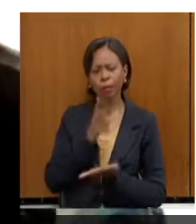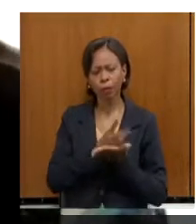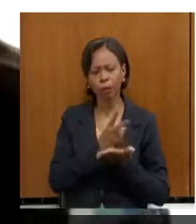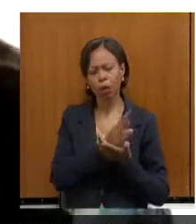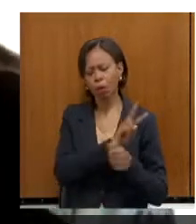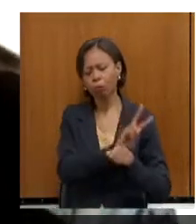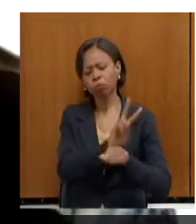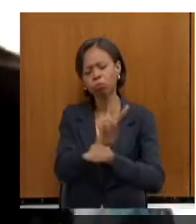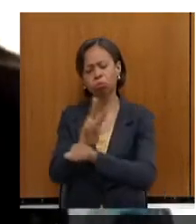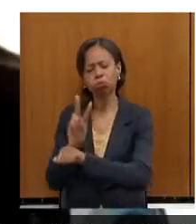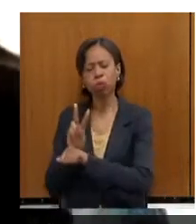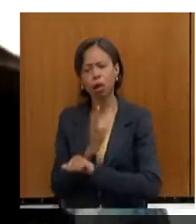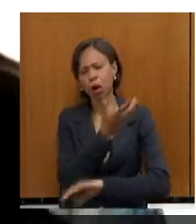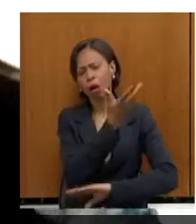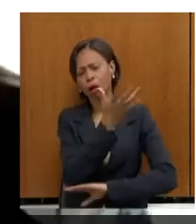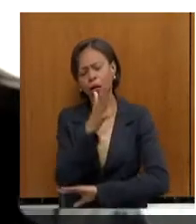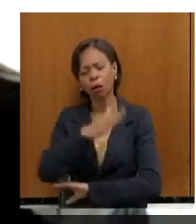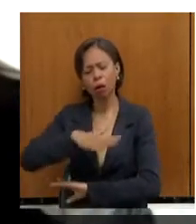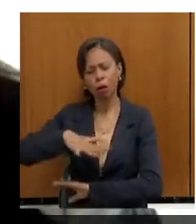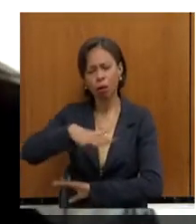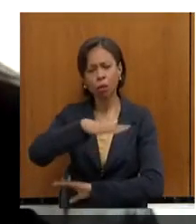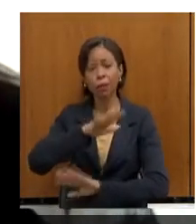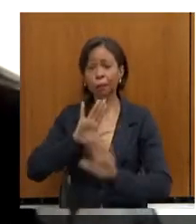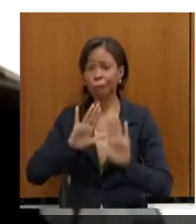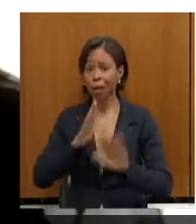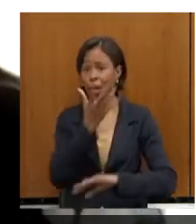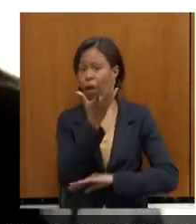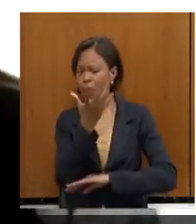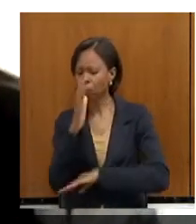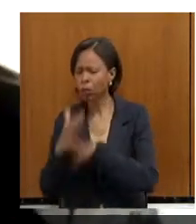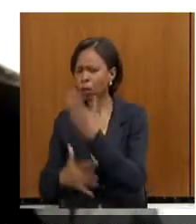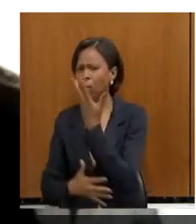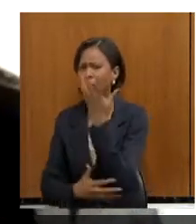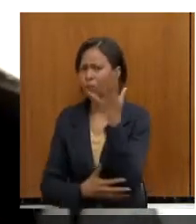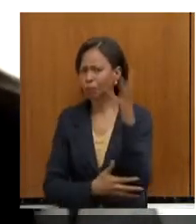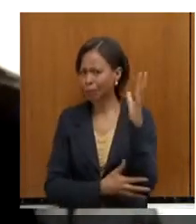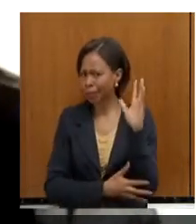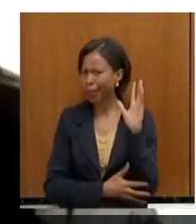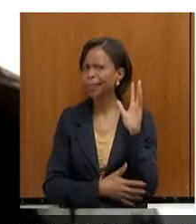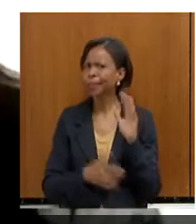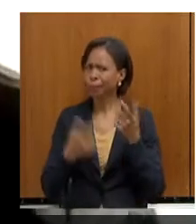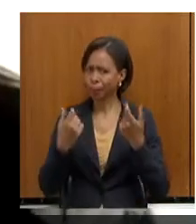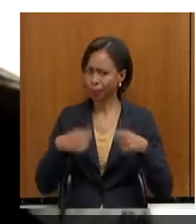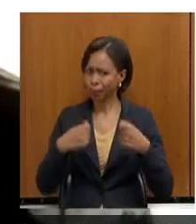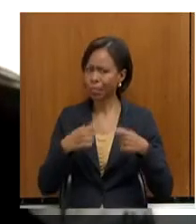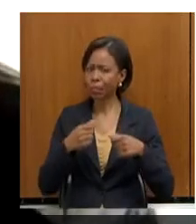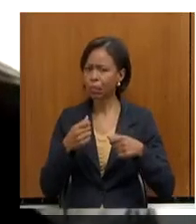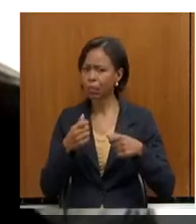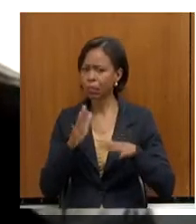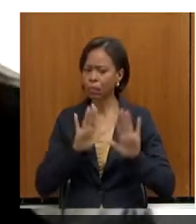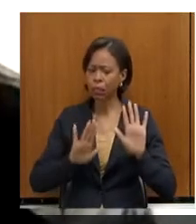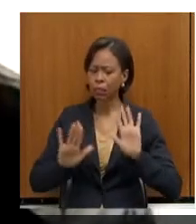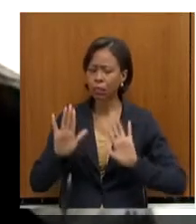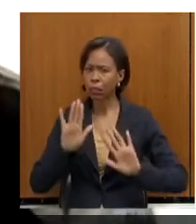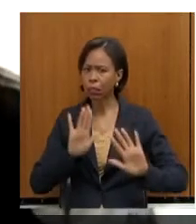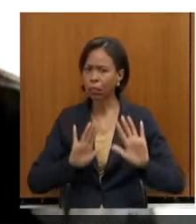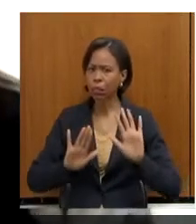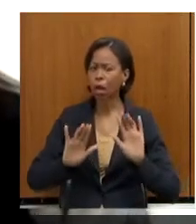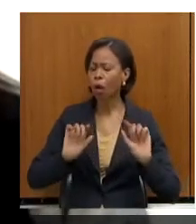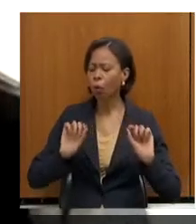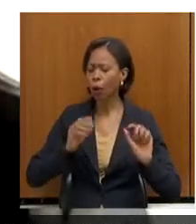Mas sabendo que meio ambiente é na verdade um tripé e precisa também equilibrar o